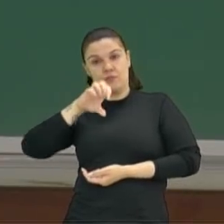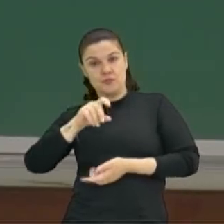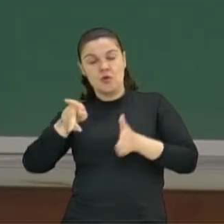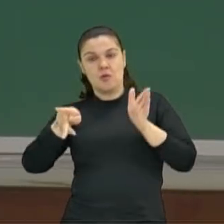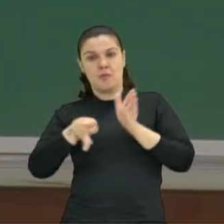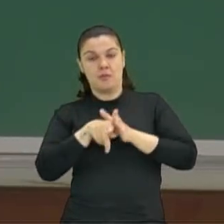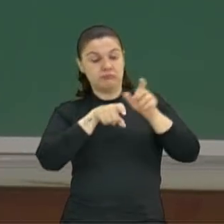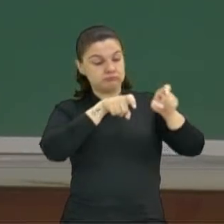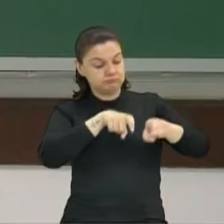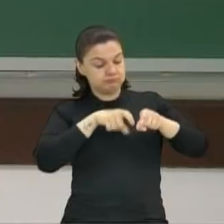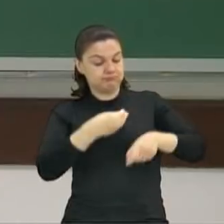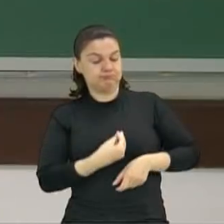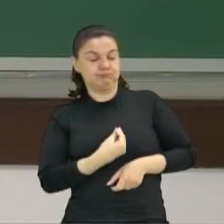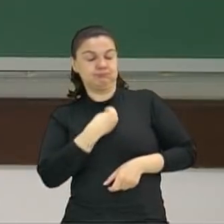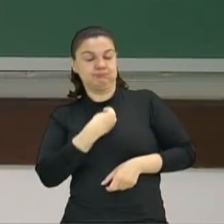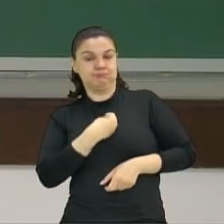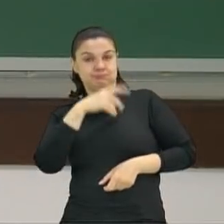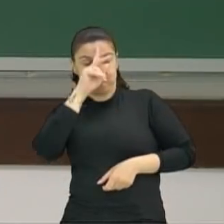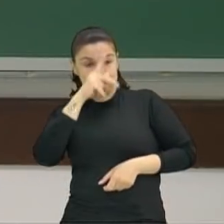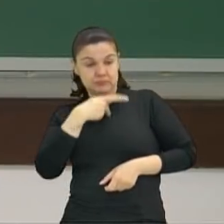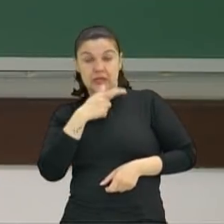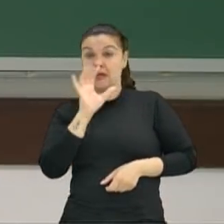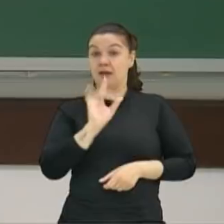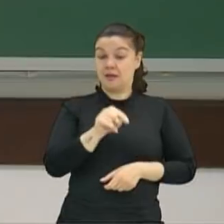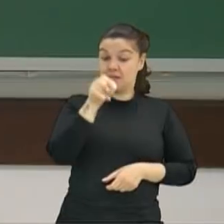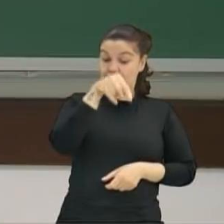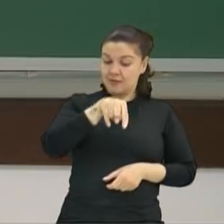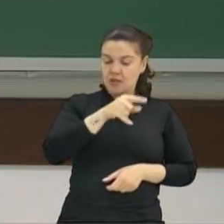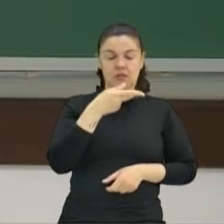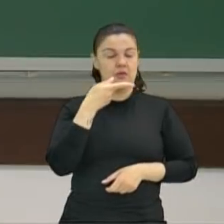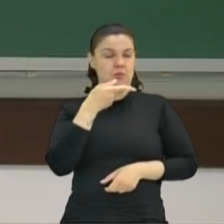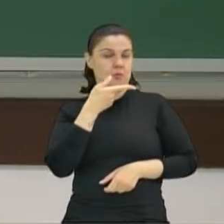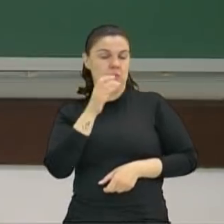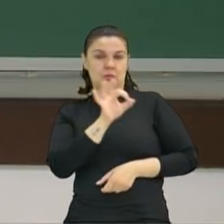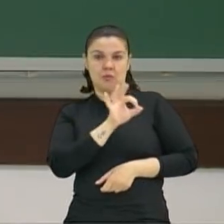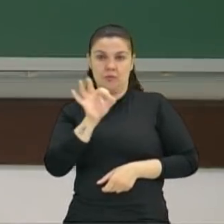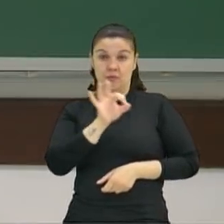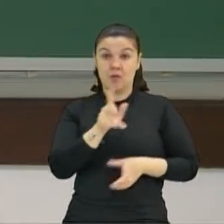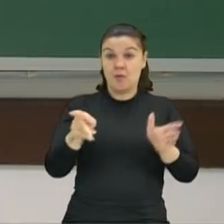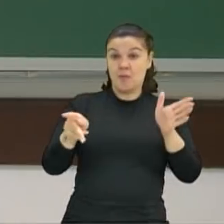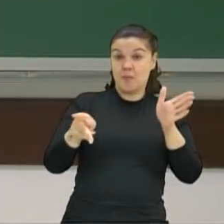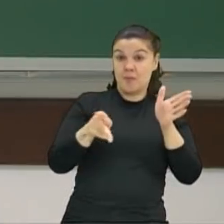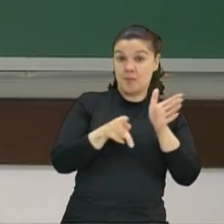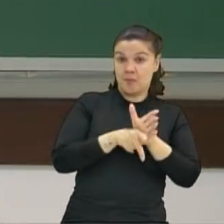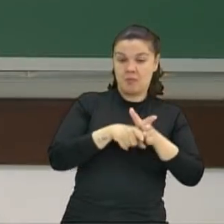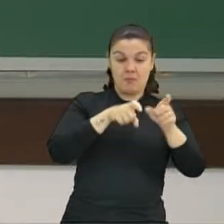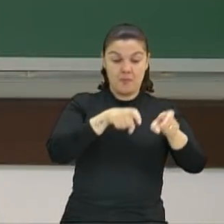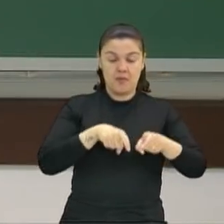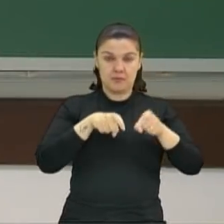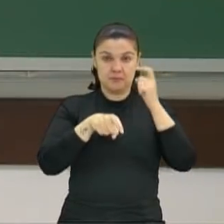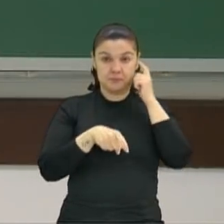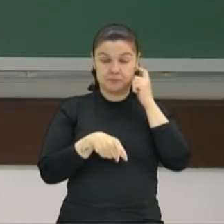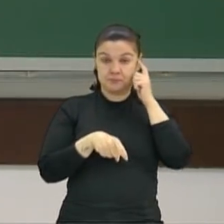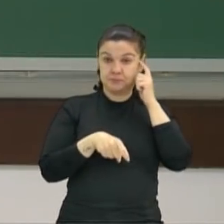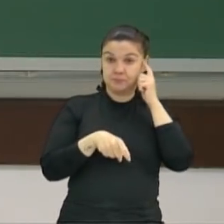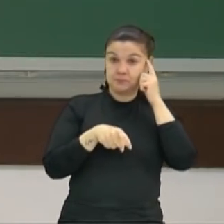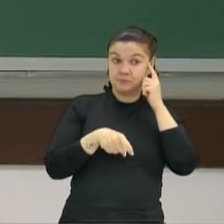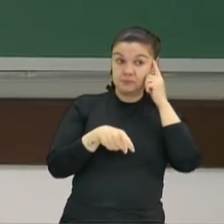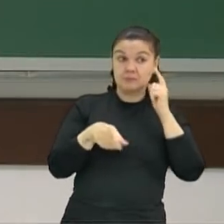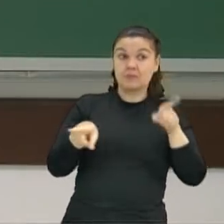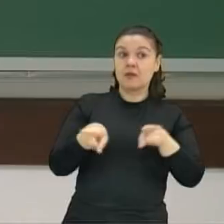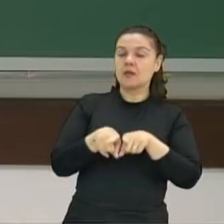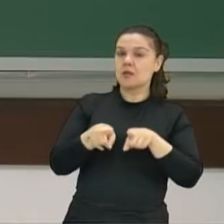de subsistência e a gente não está falando aqui só agora de plantação, nós estamos falando também